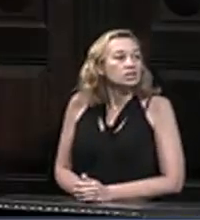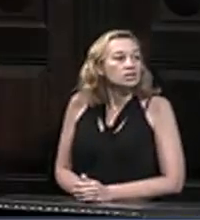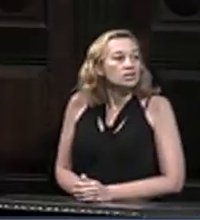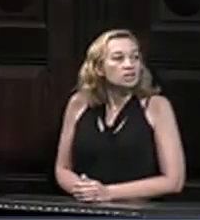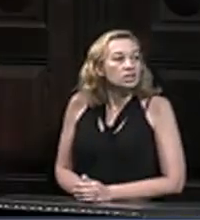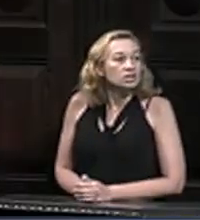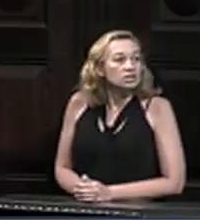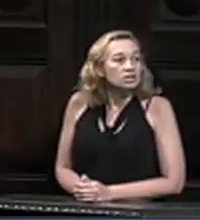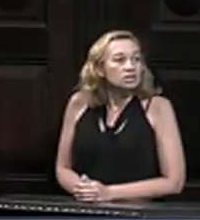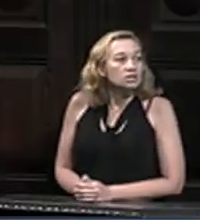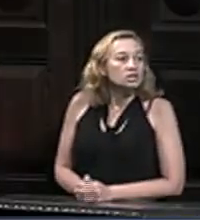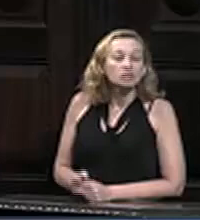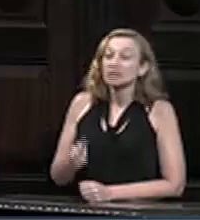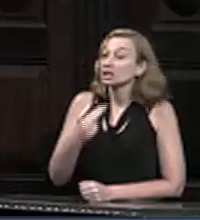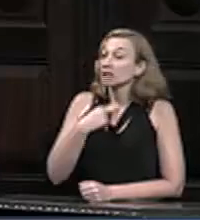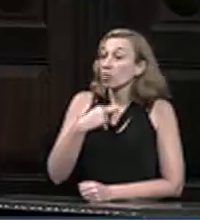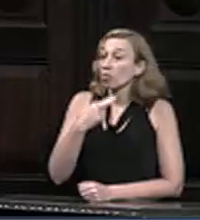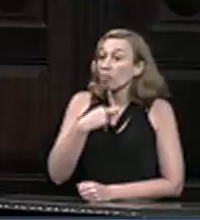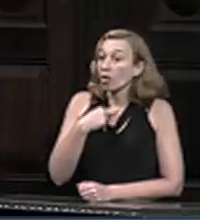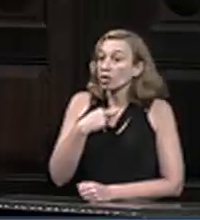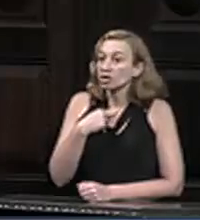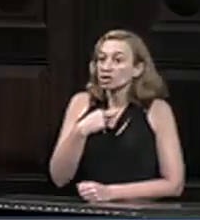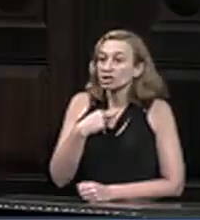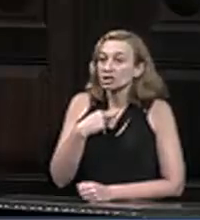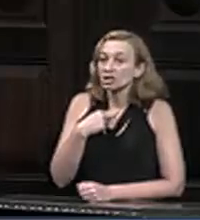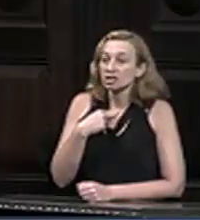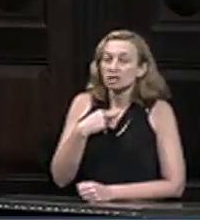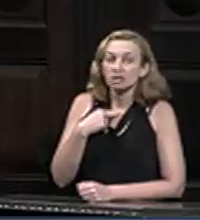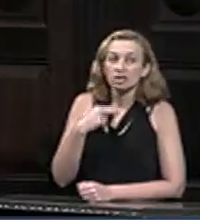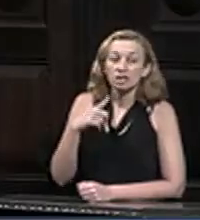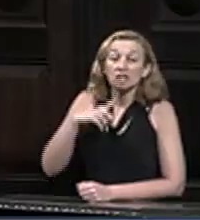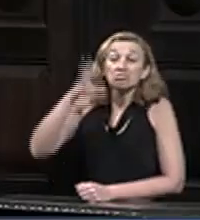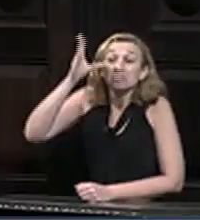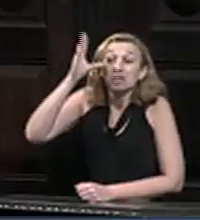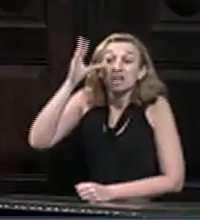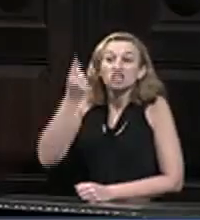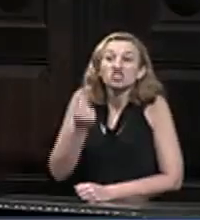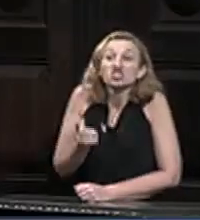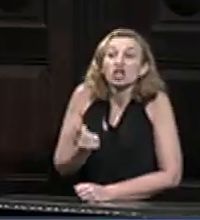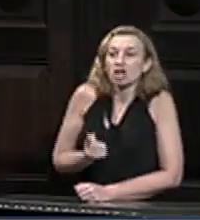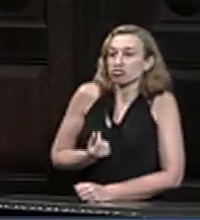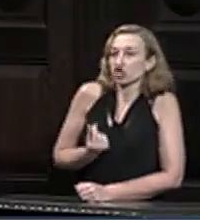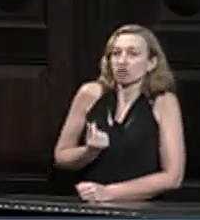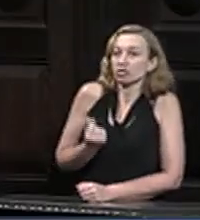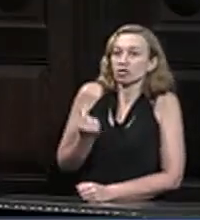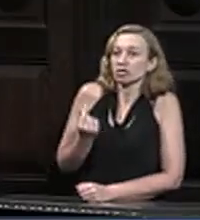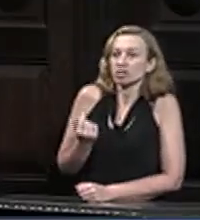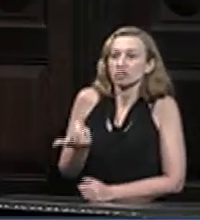não pode ser submetido à ganância, ao lucro.